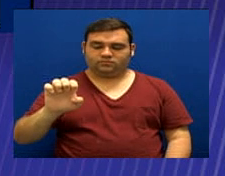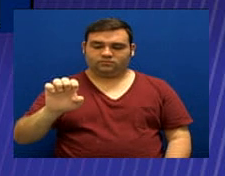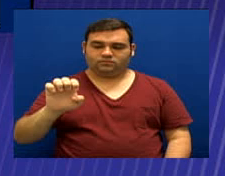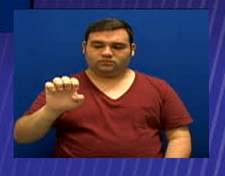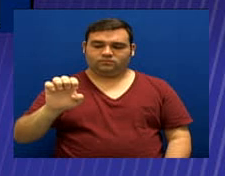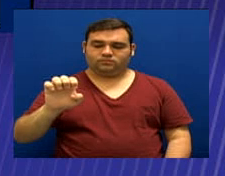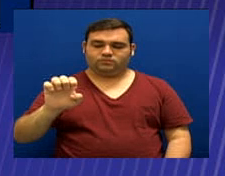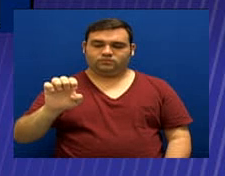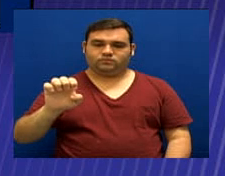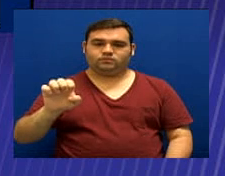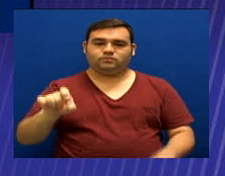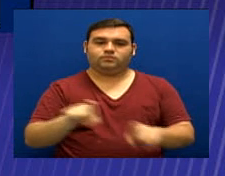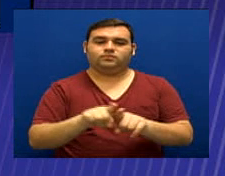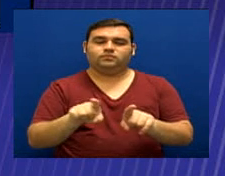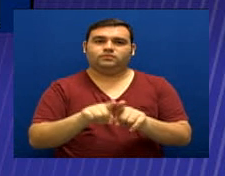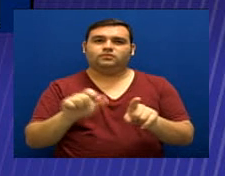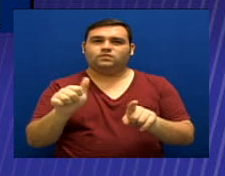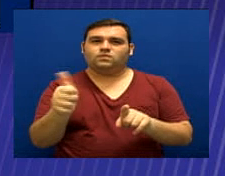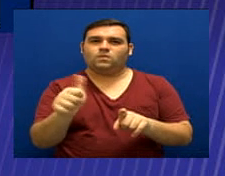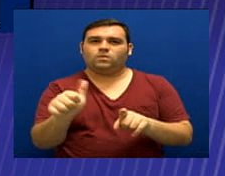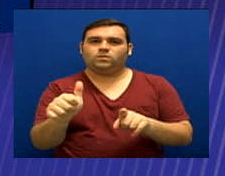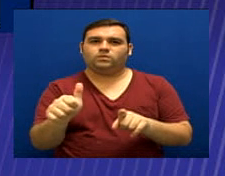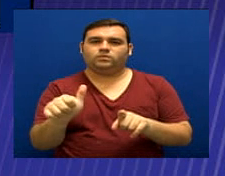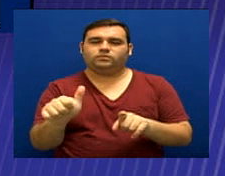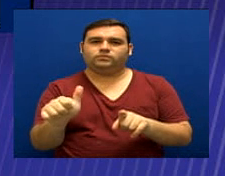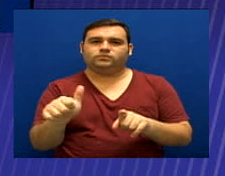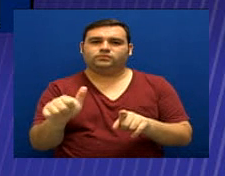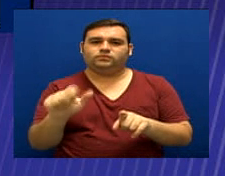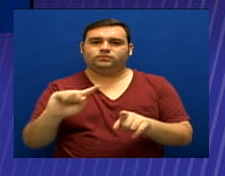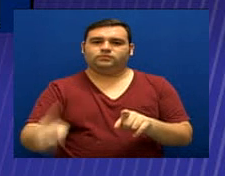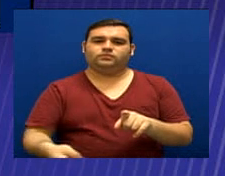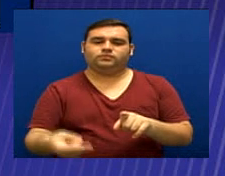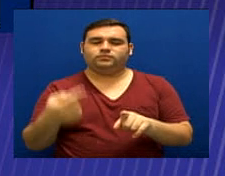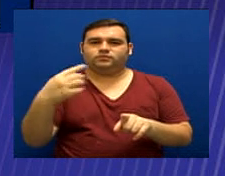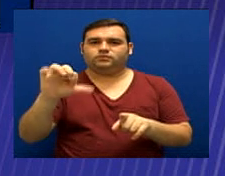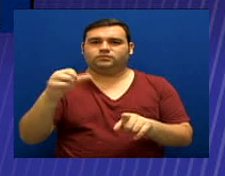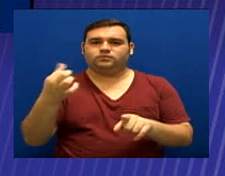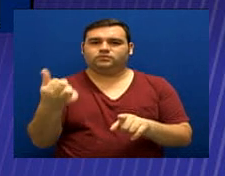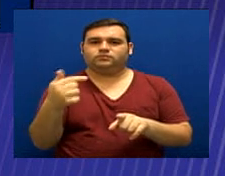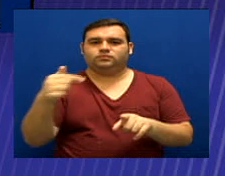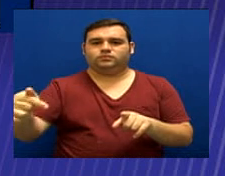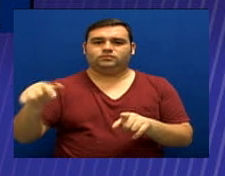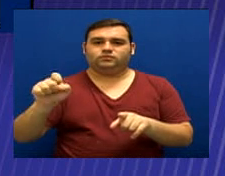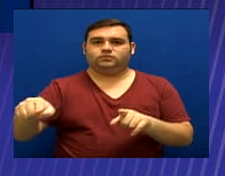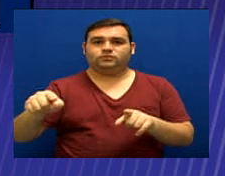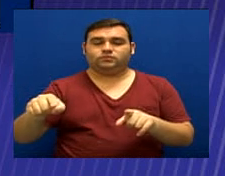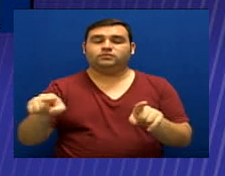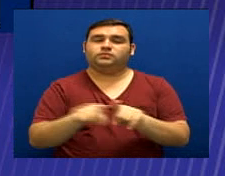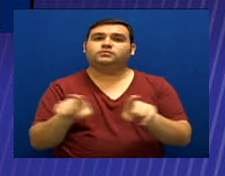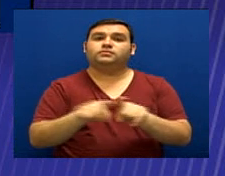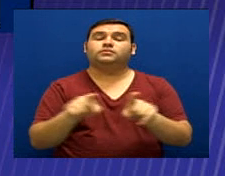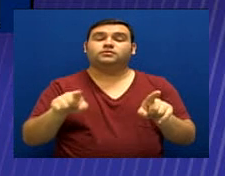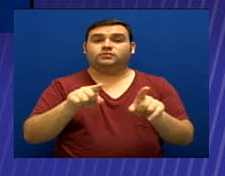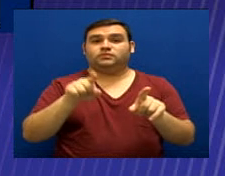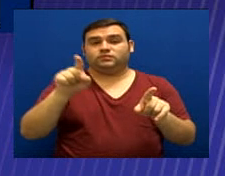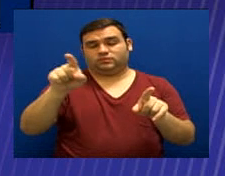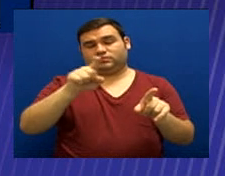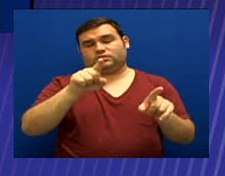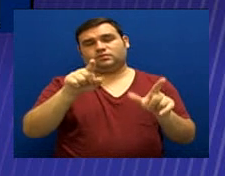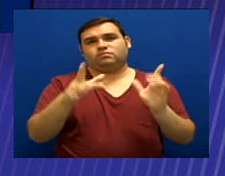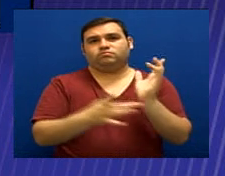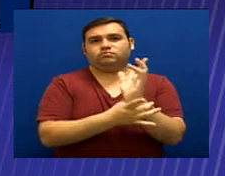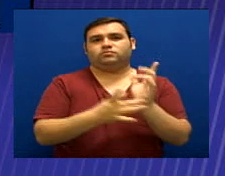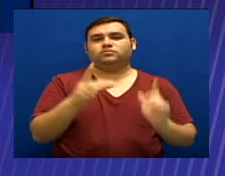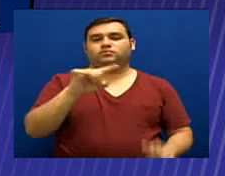uma diminuição de 11 11 milhões novecentos e sessenta e sete mil a previdência de